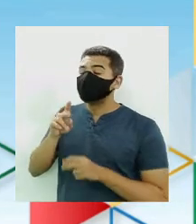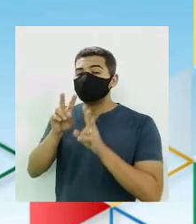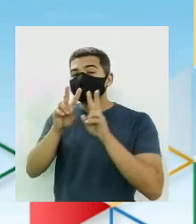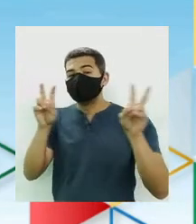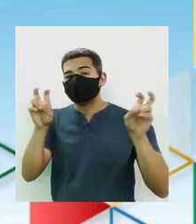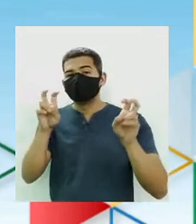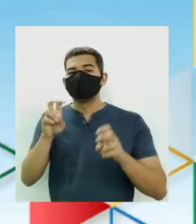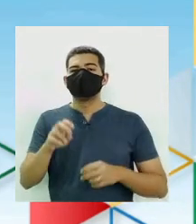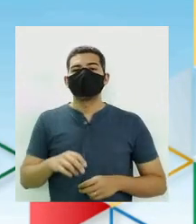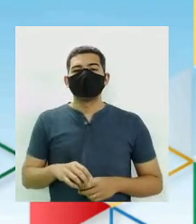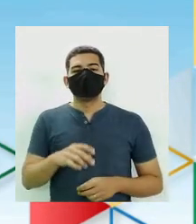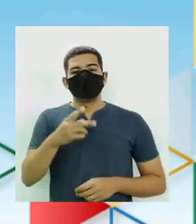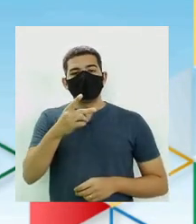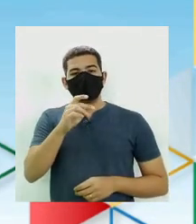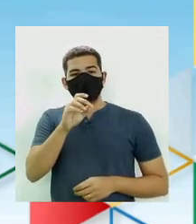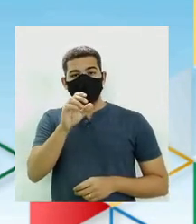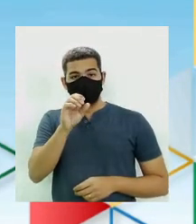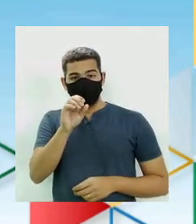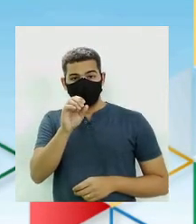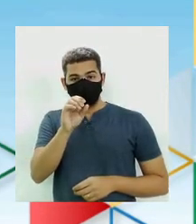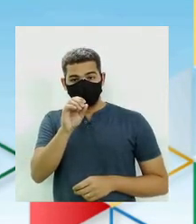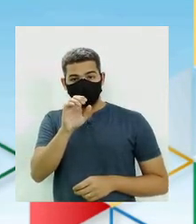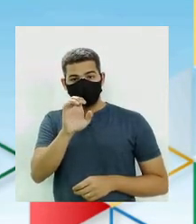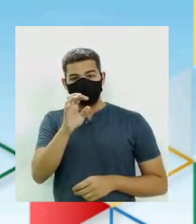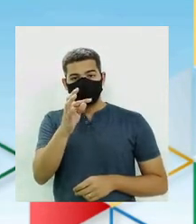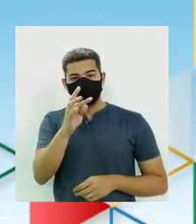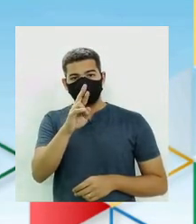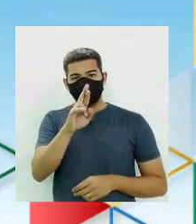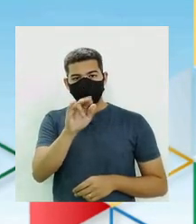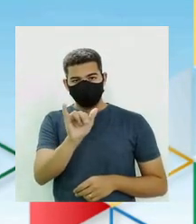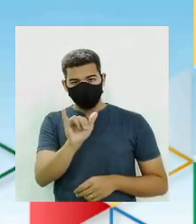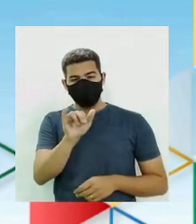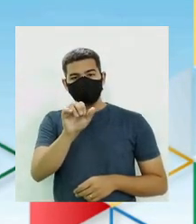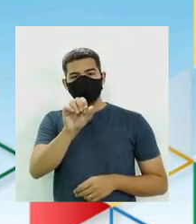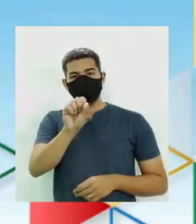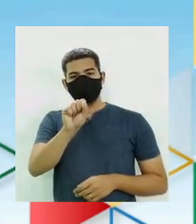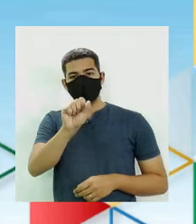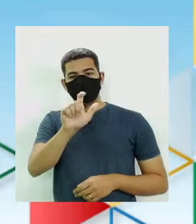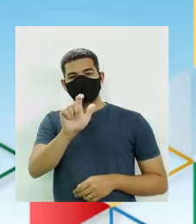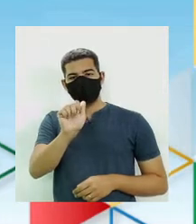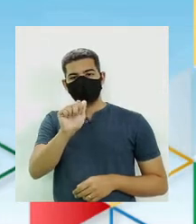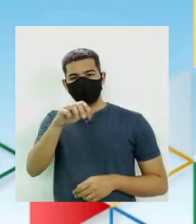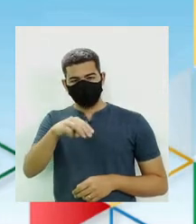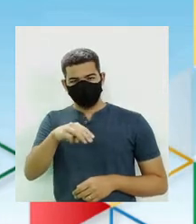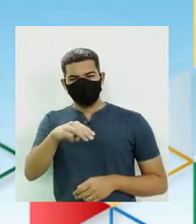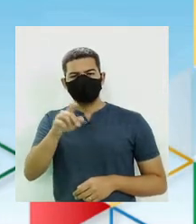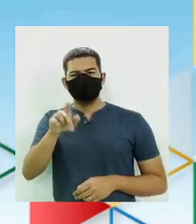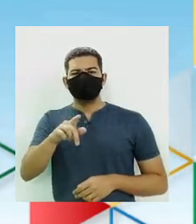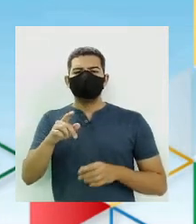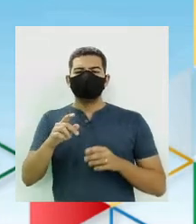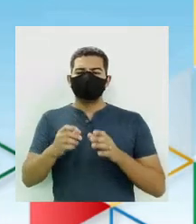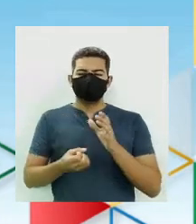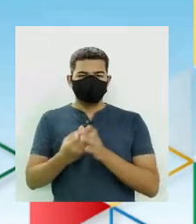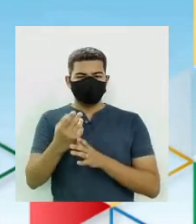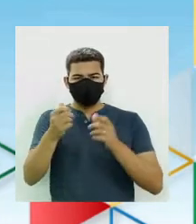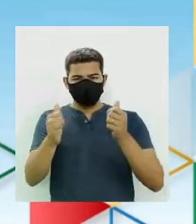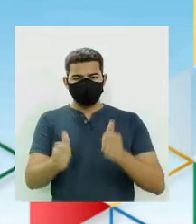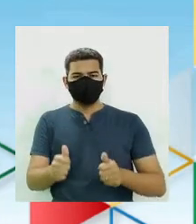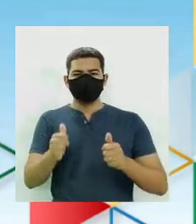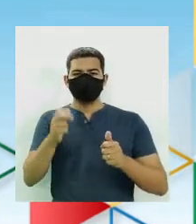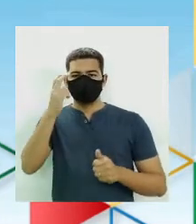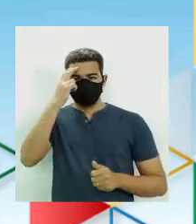de hoje é Poetry Slams, uma produção artística e cultural de resistência e defesa de